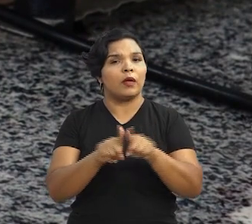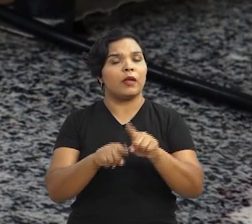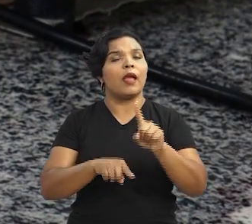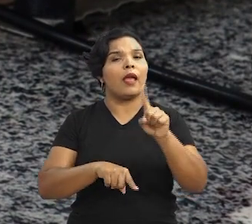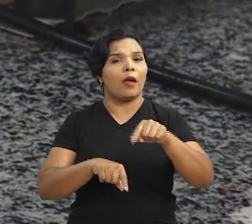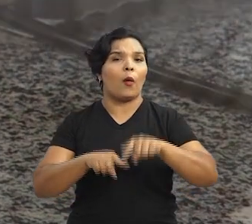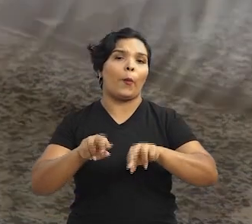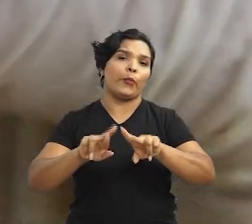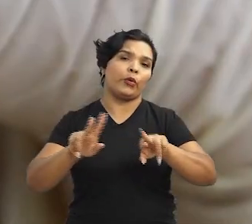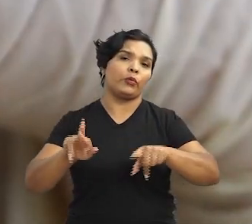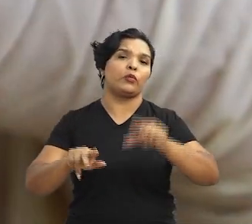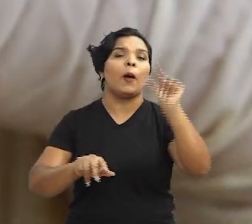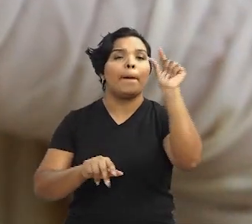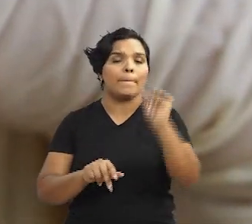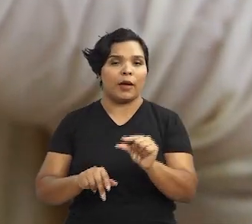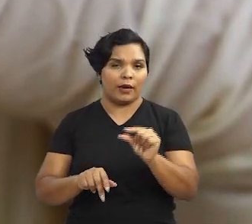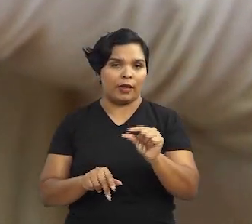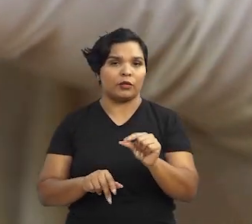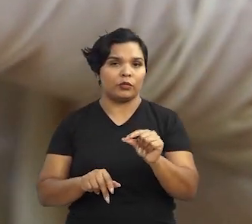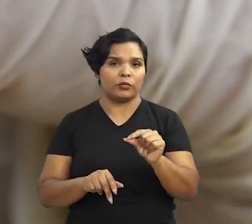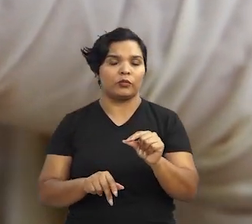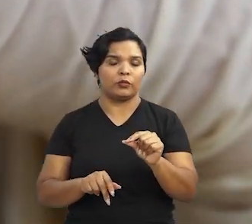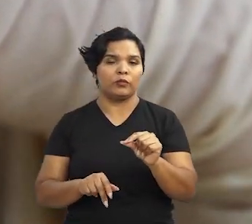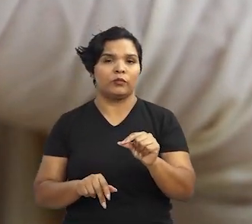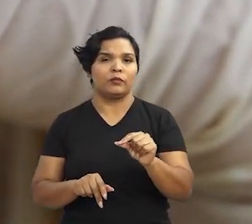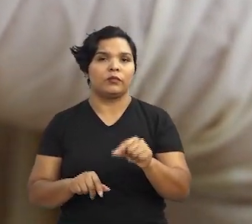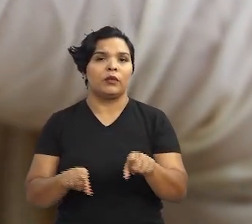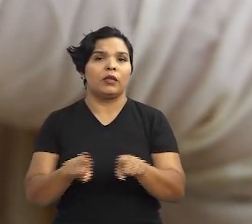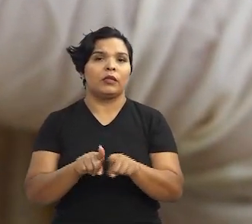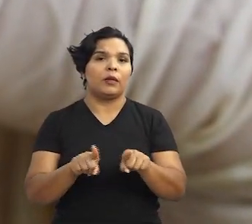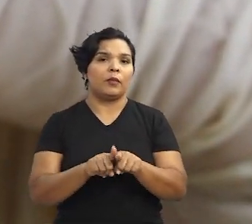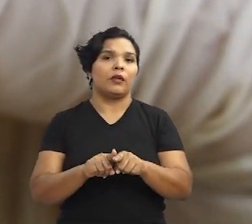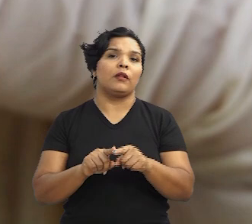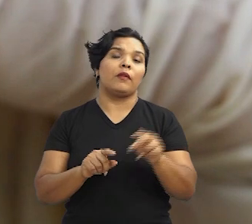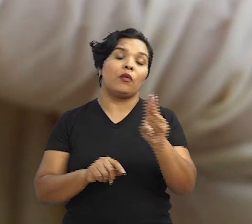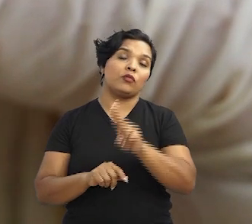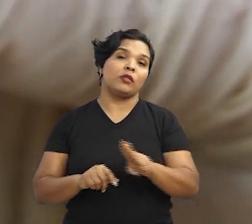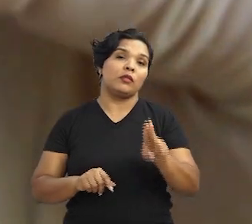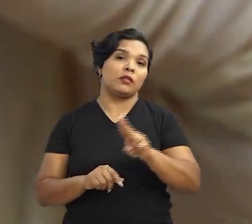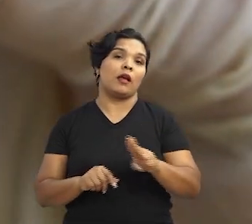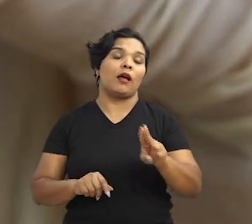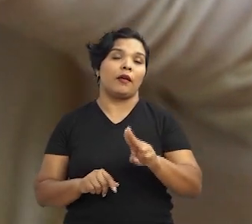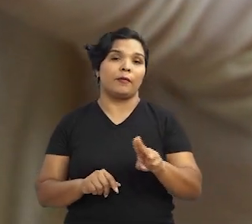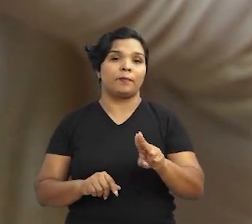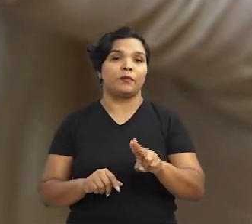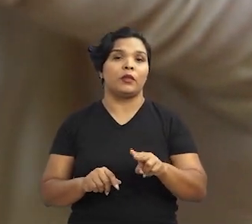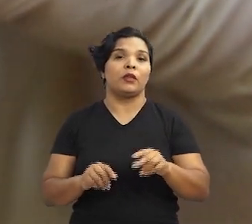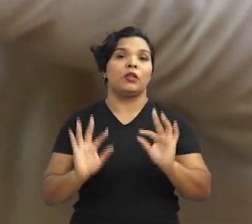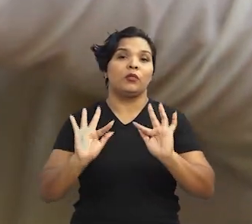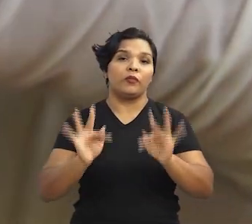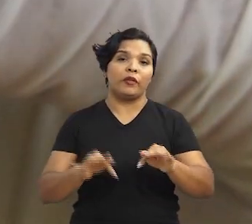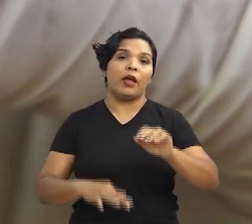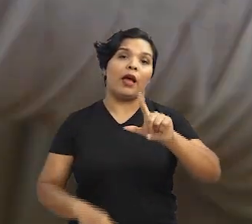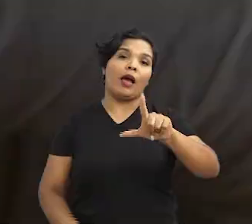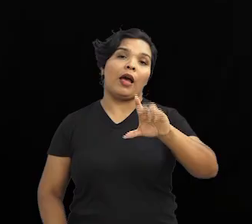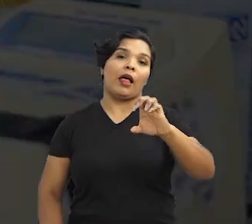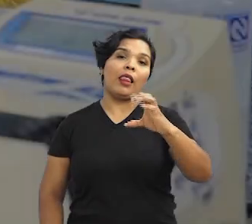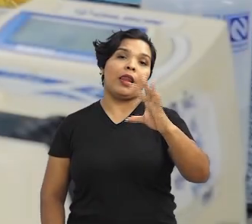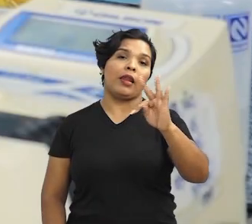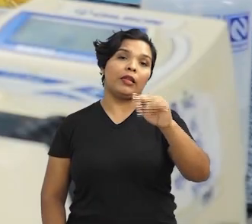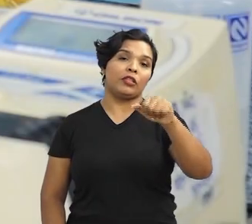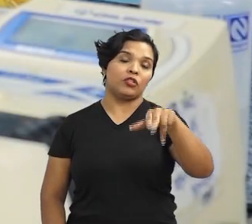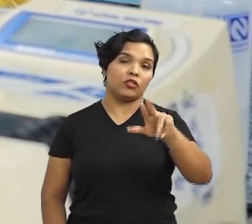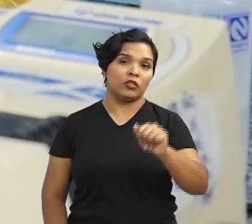farmacêutica, é um produto barato, tanto a coluna cromatográfica como o extrato que eu vou estar utilizando. E, por fim, a minha